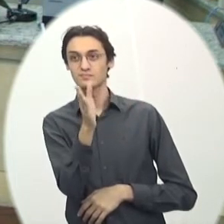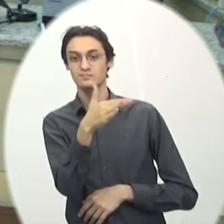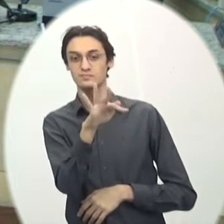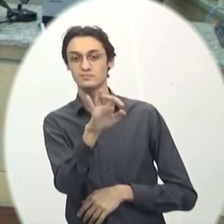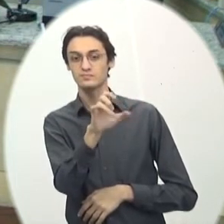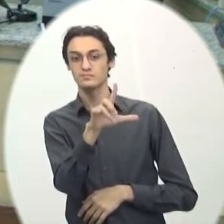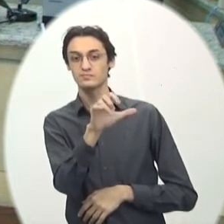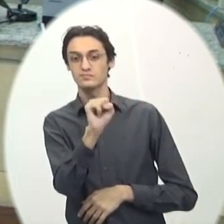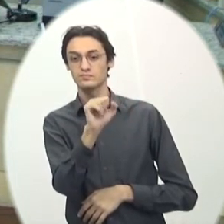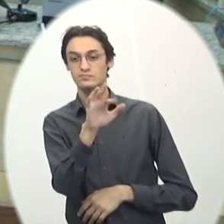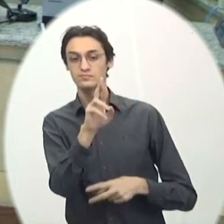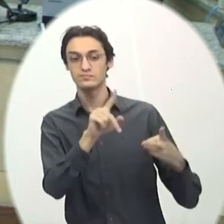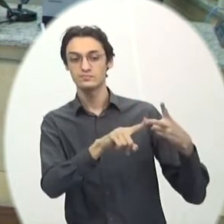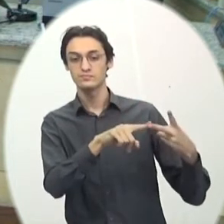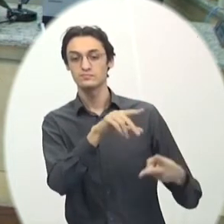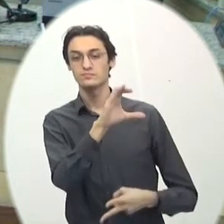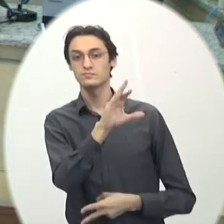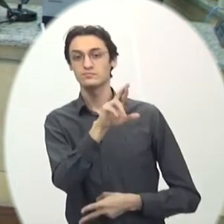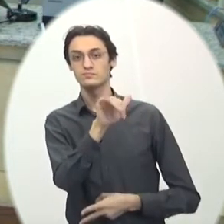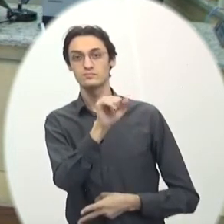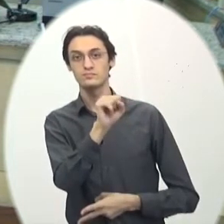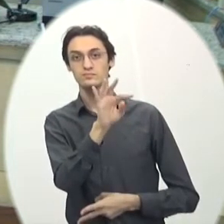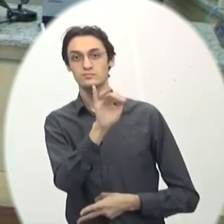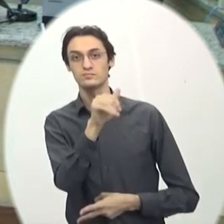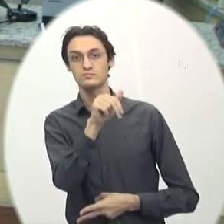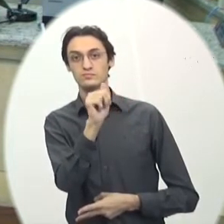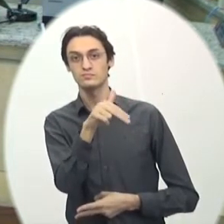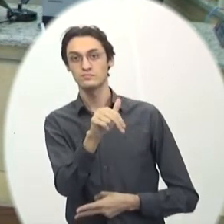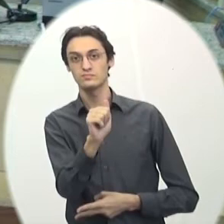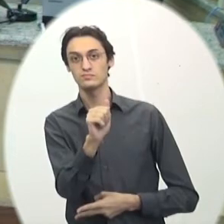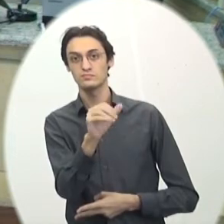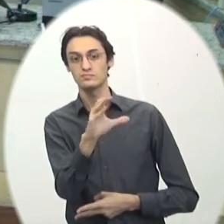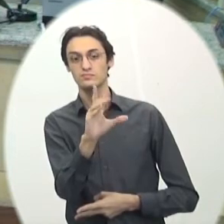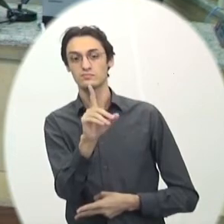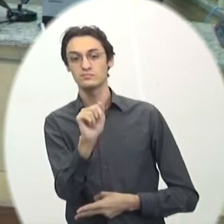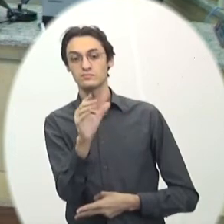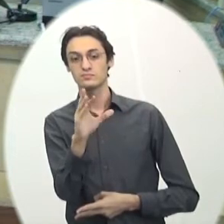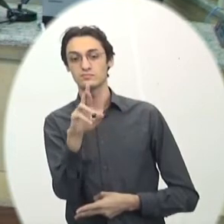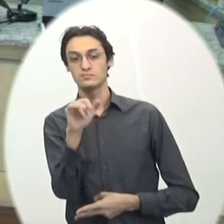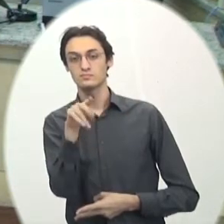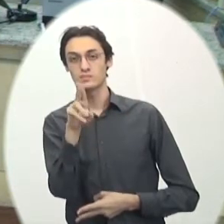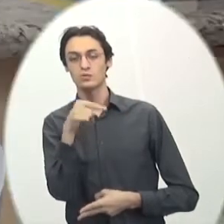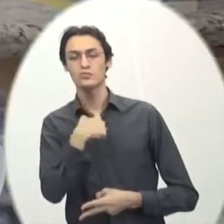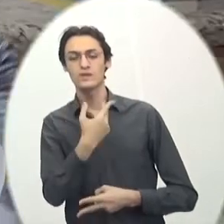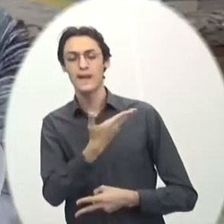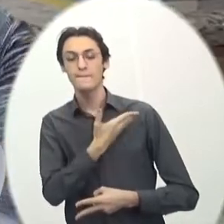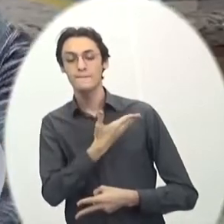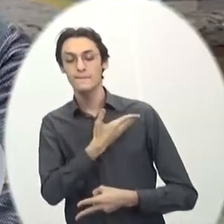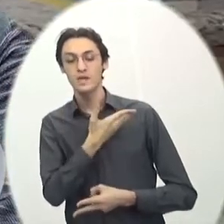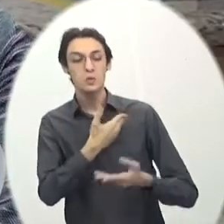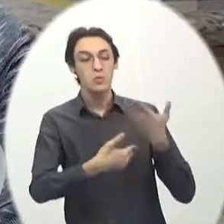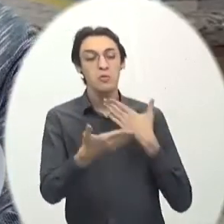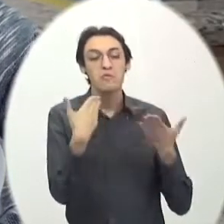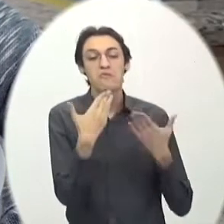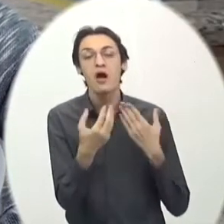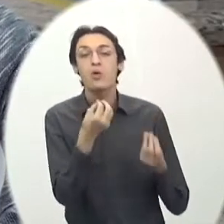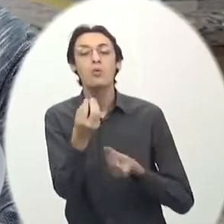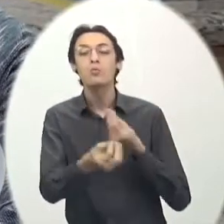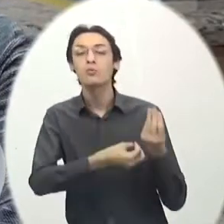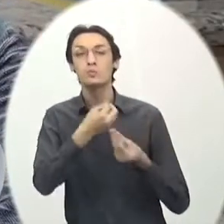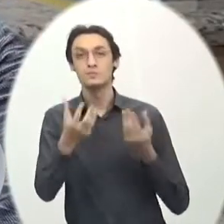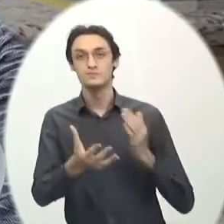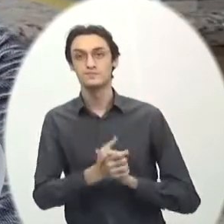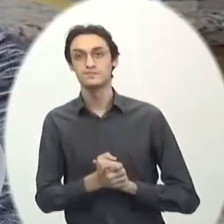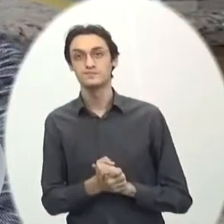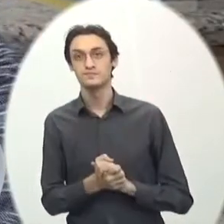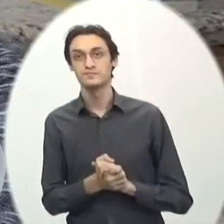Cristiana da Luz Rodrigues. Qual o grau de amizade de vocês? Se vocês conhecem eles, qual o grau